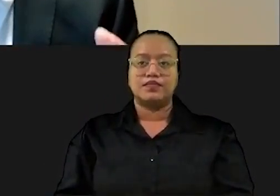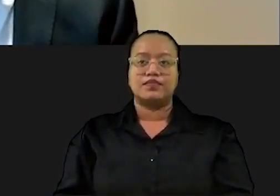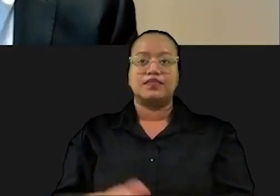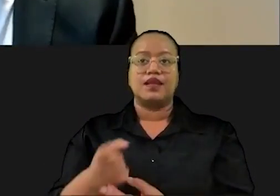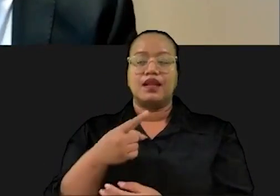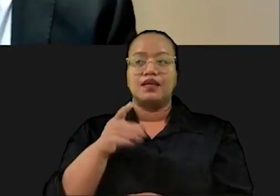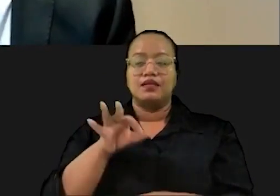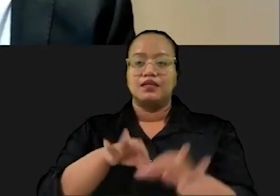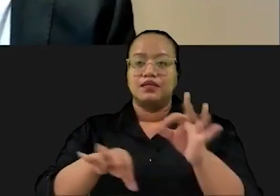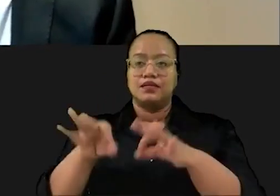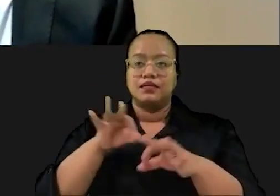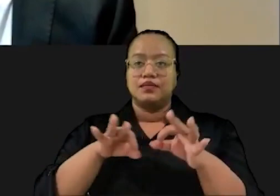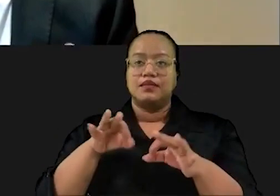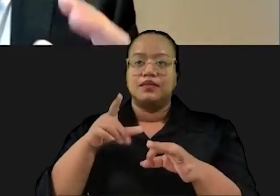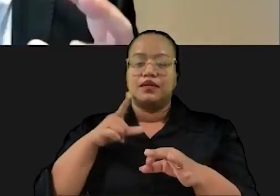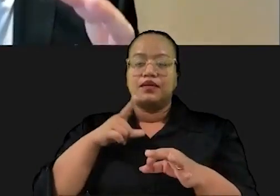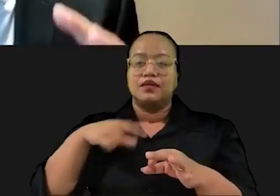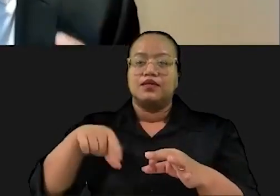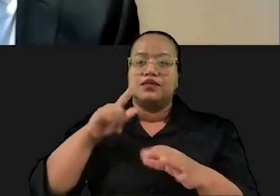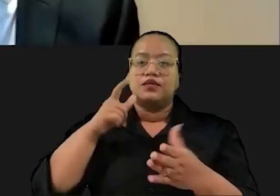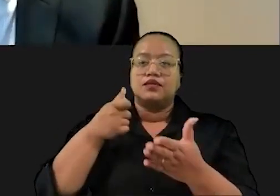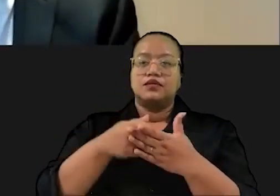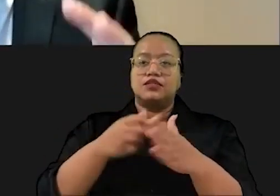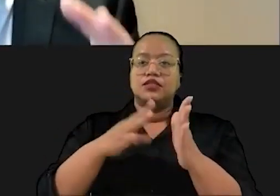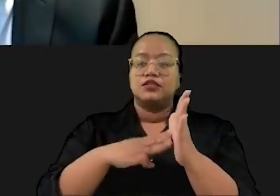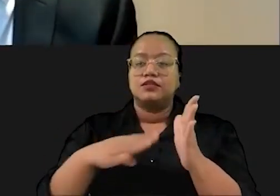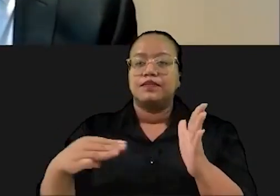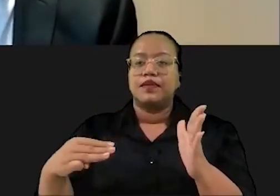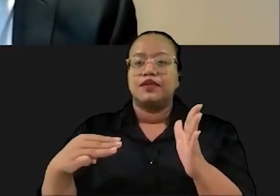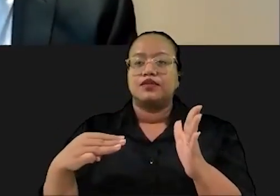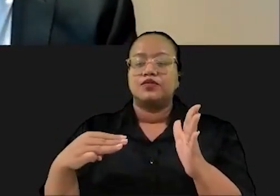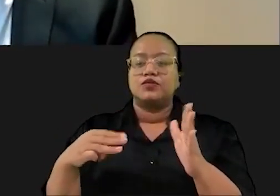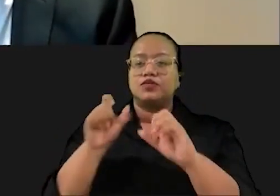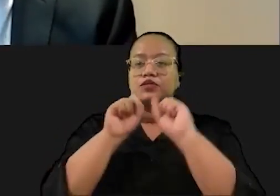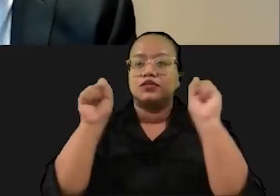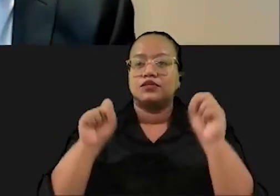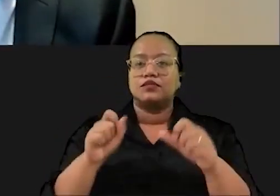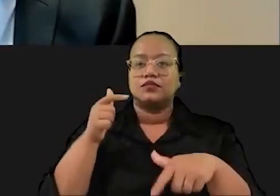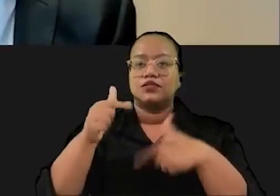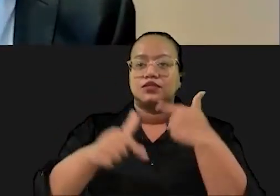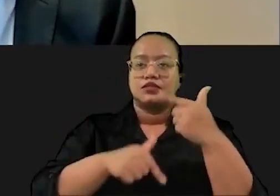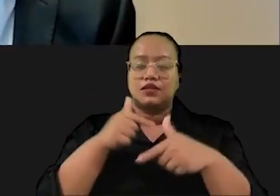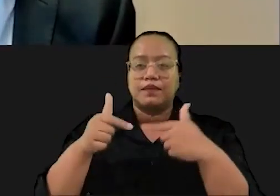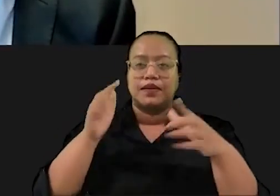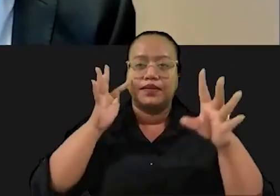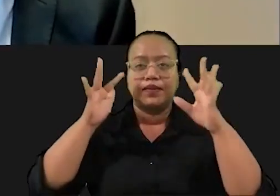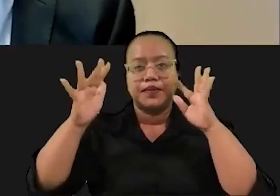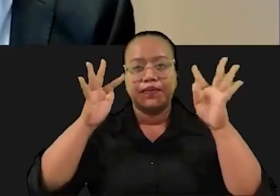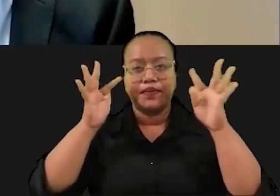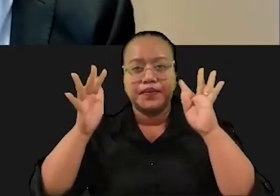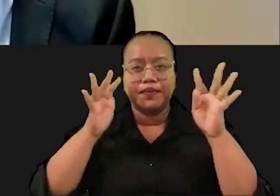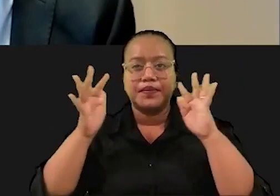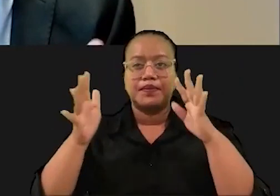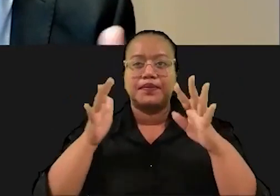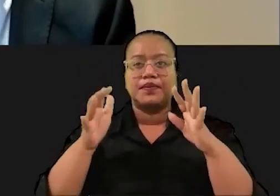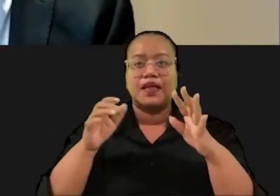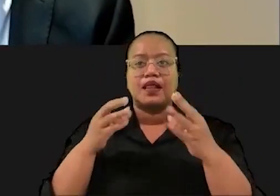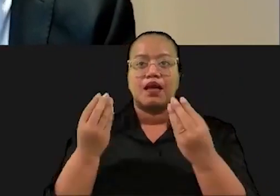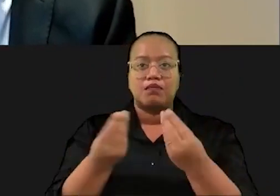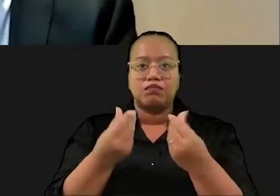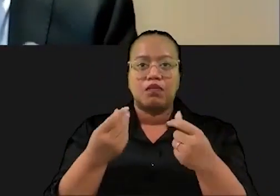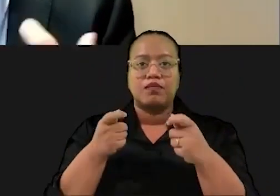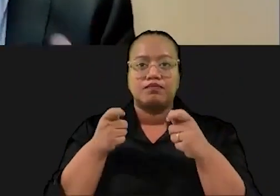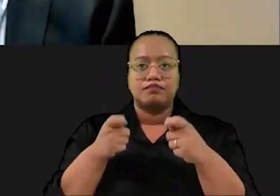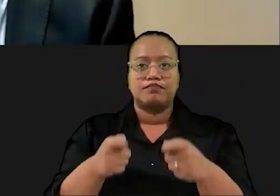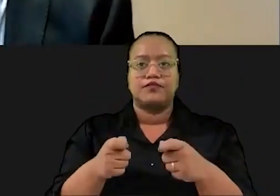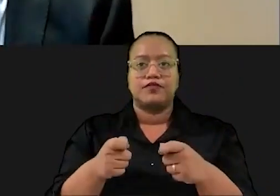métodos e sistemas de trabalho que foram muito bem pensados, racionalizados e que têm consistência, né? E quando a gente capacita as pessoas para adotarem esses